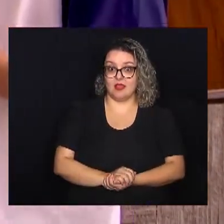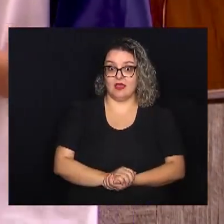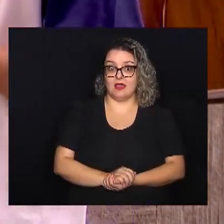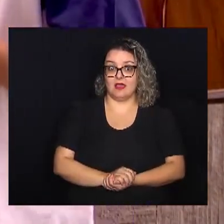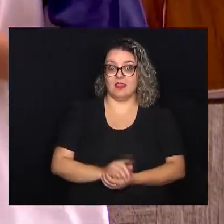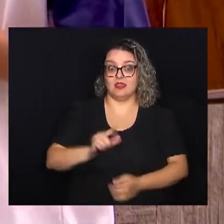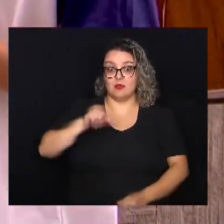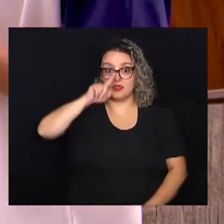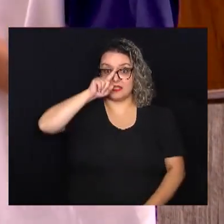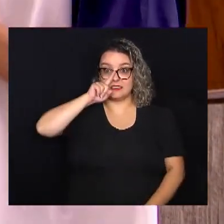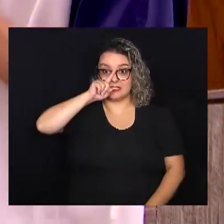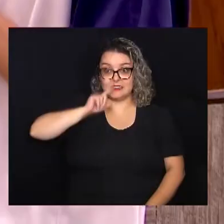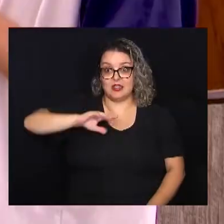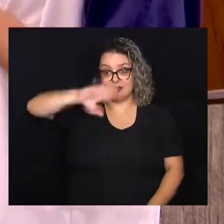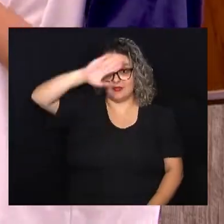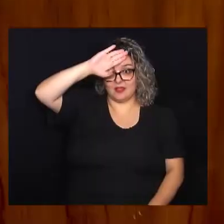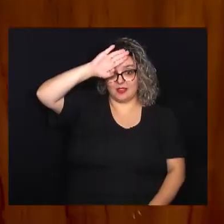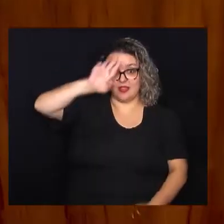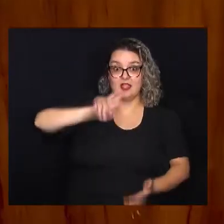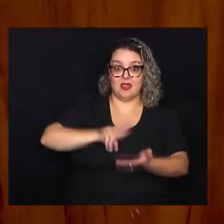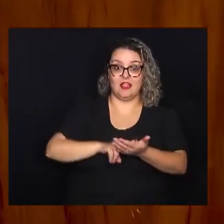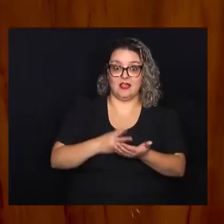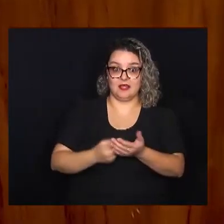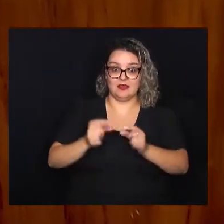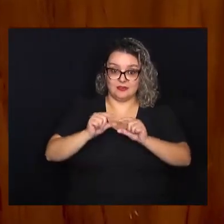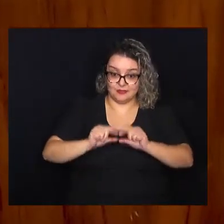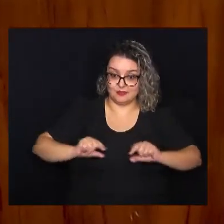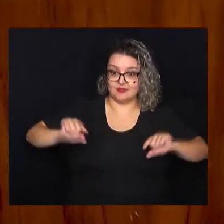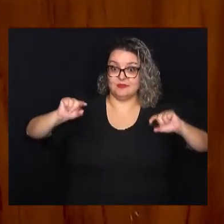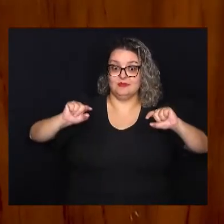e a tradução da frase